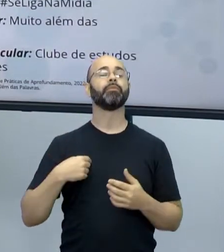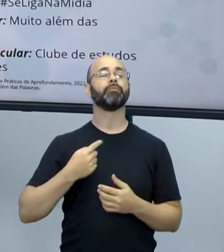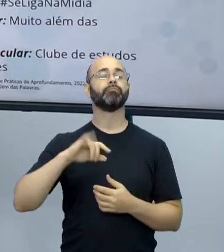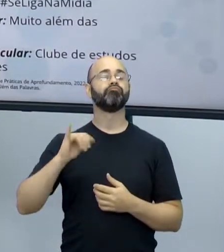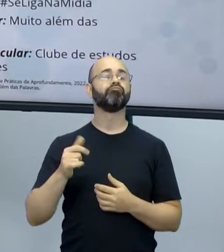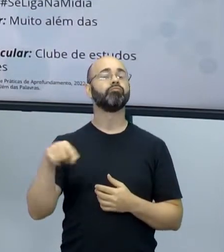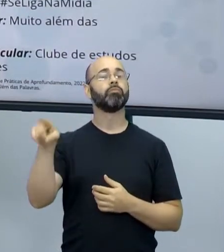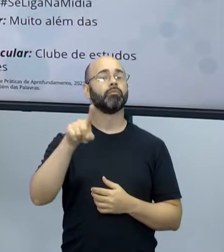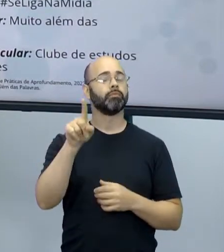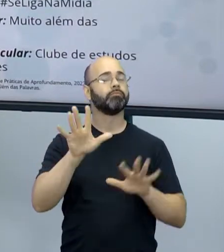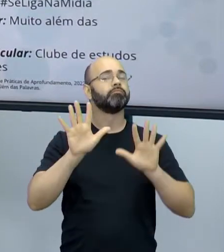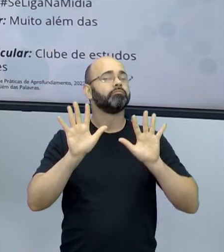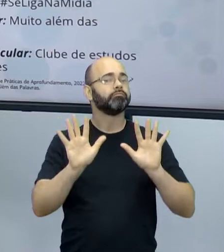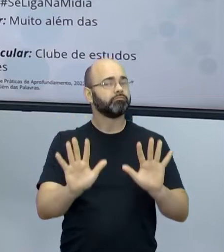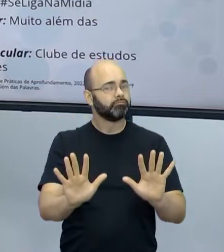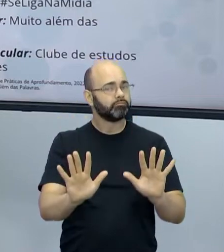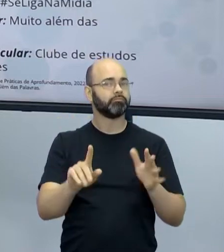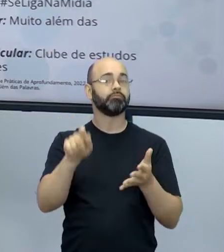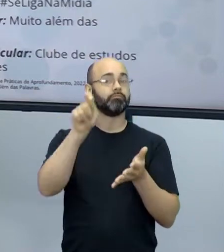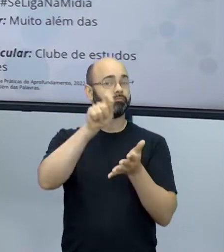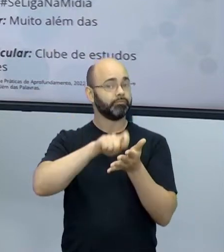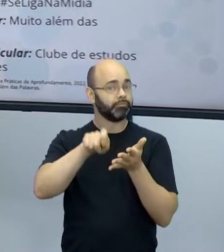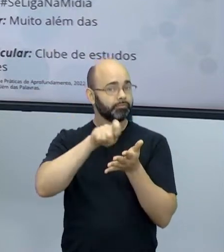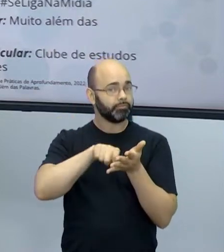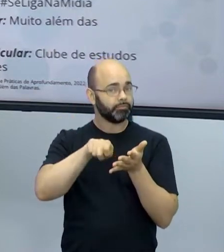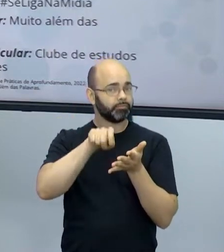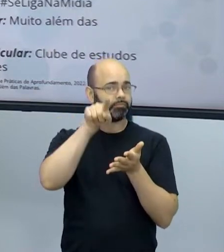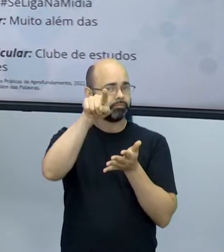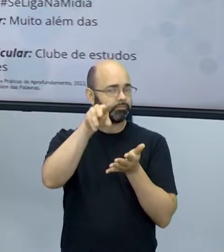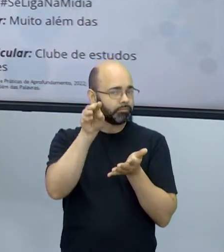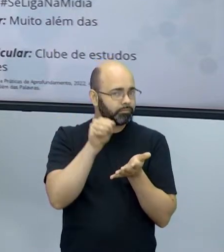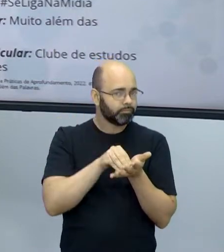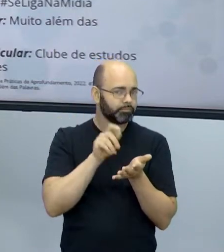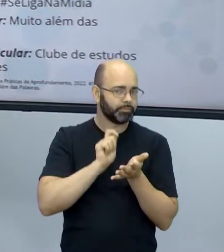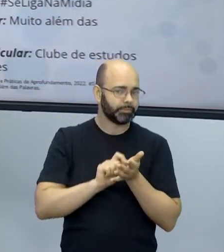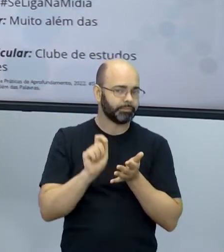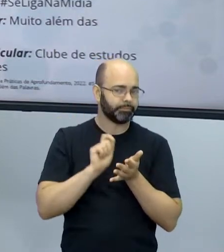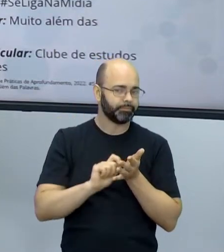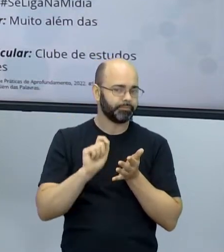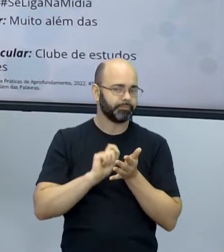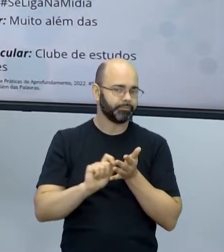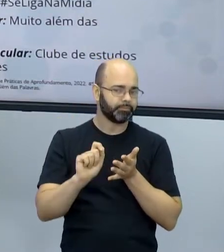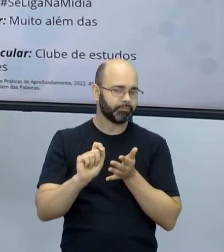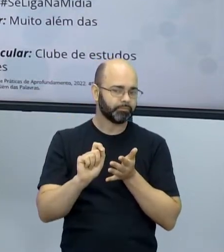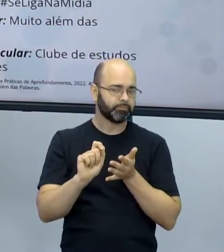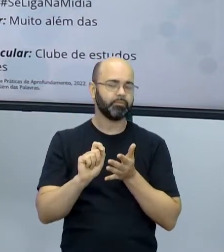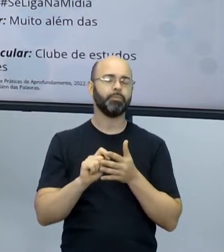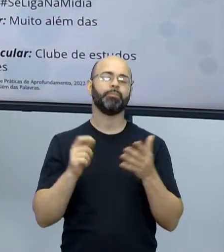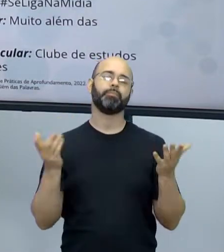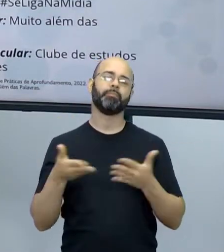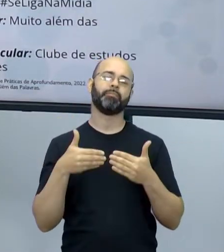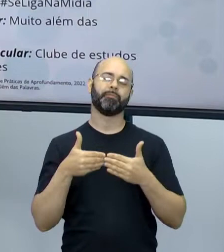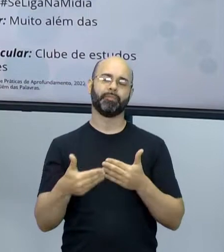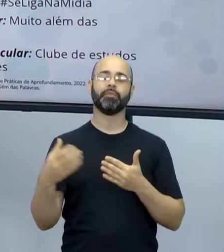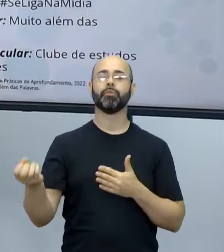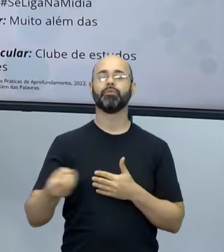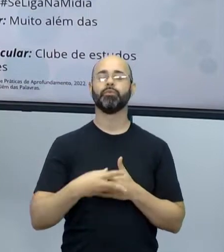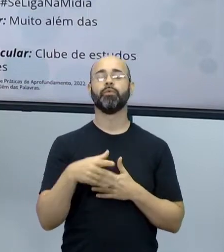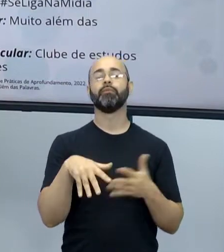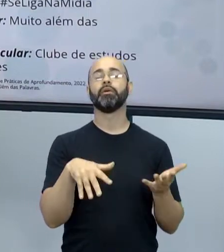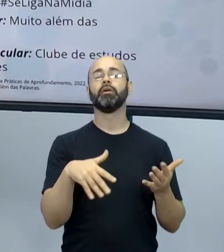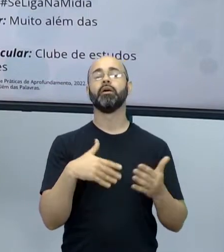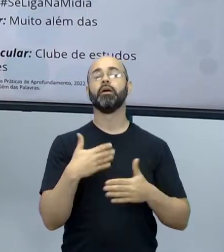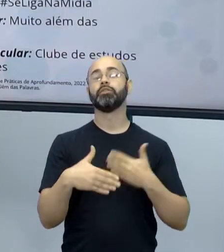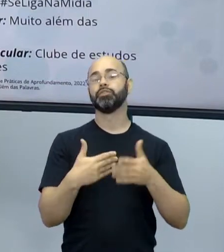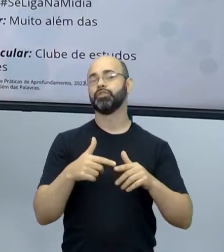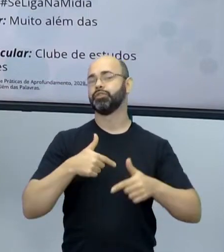ficasse paradinho nela aí, anota muita coisa. Estamos dando início a uma nova atividade. Essa atividade vai